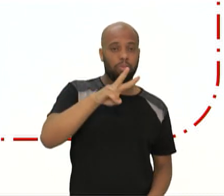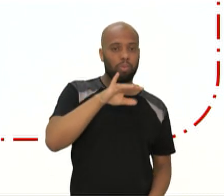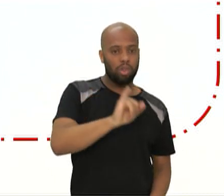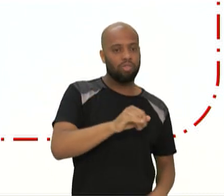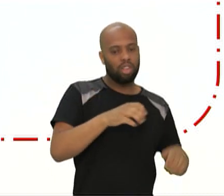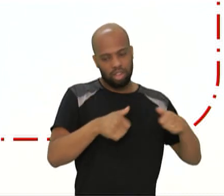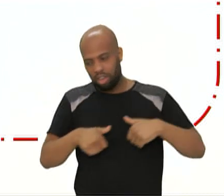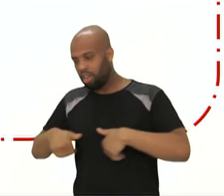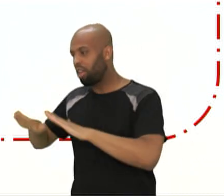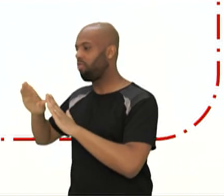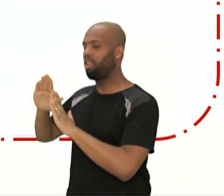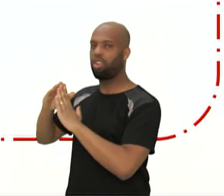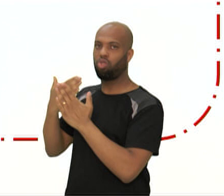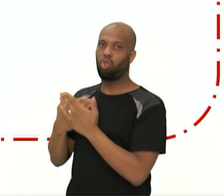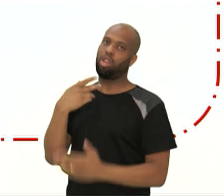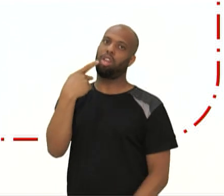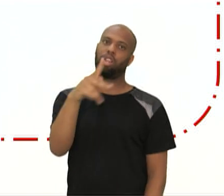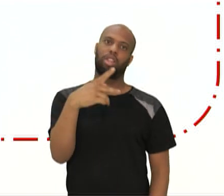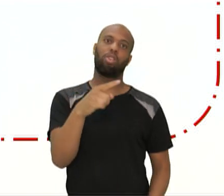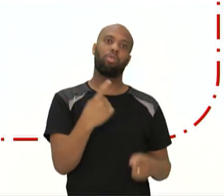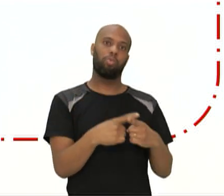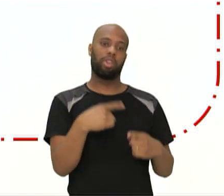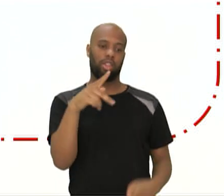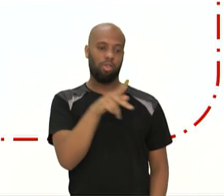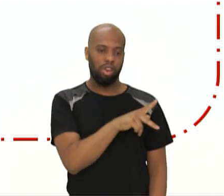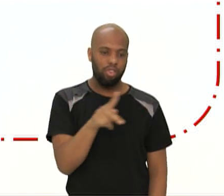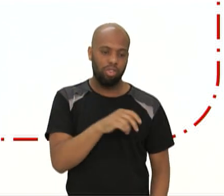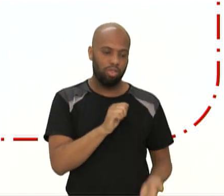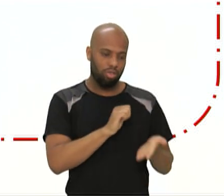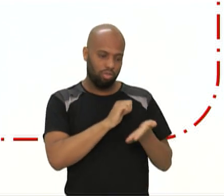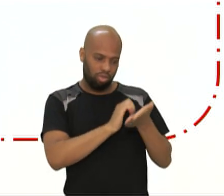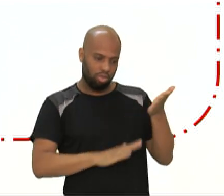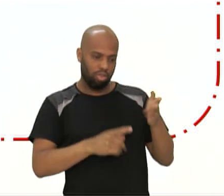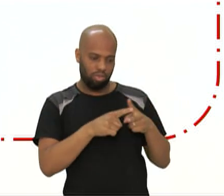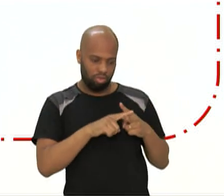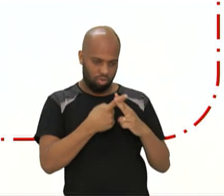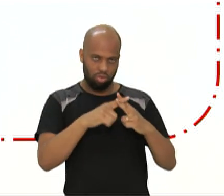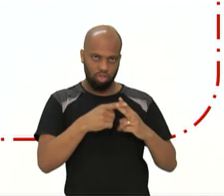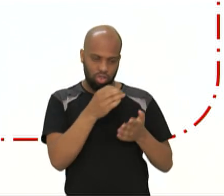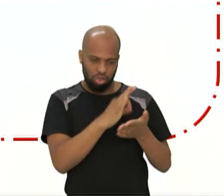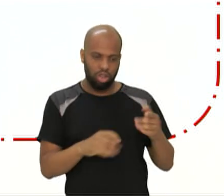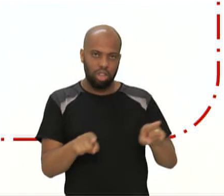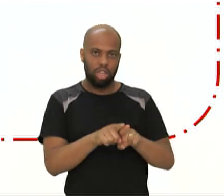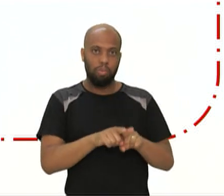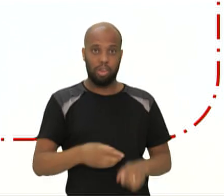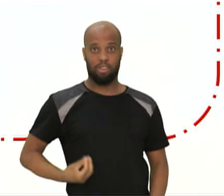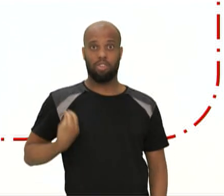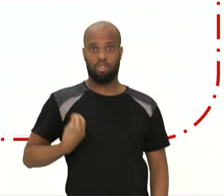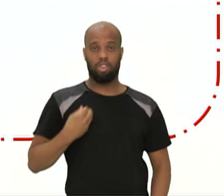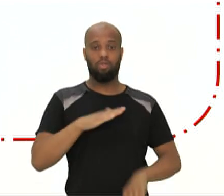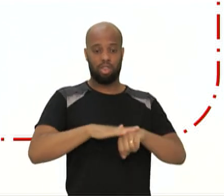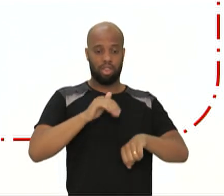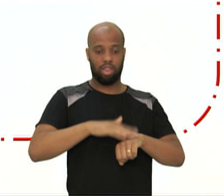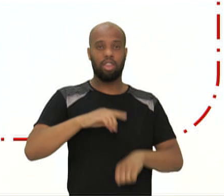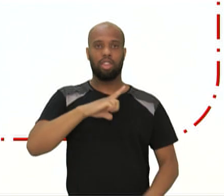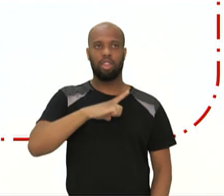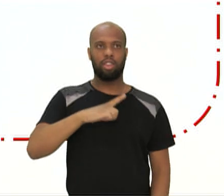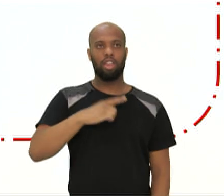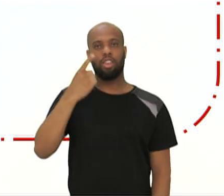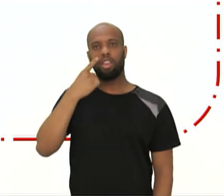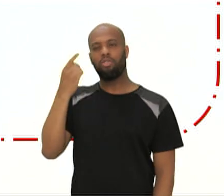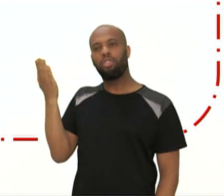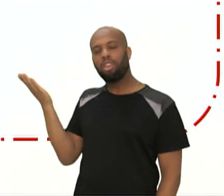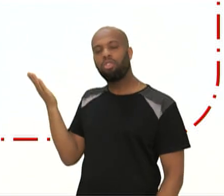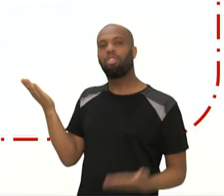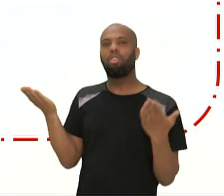colégio, para que seu professor ou professora possa corrigir essa atividade e validar sua participação nas aulas desse período de quarentena. Ali na